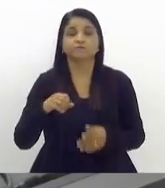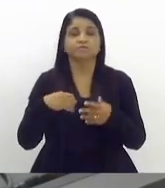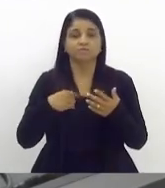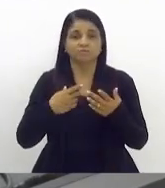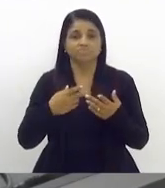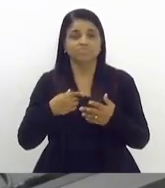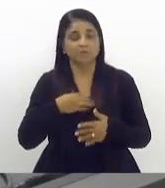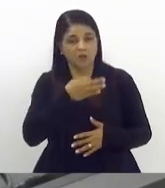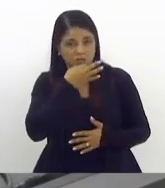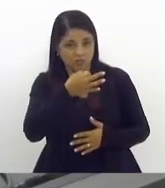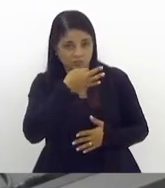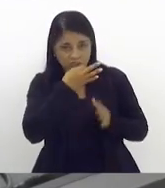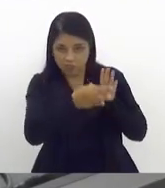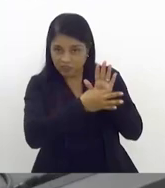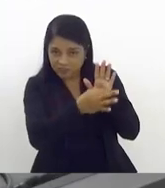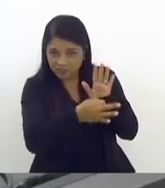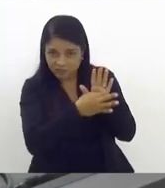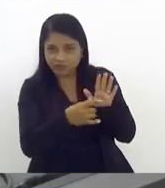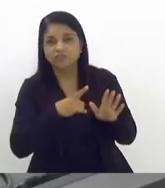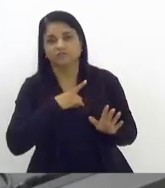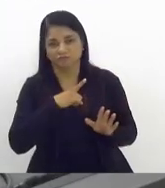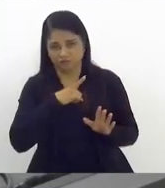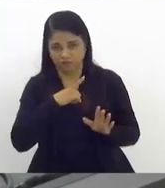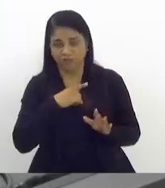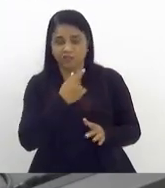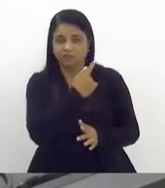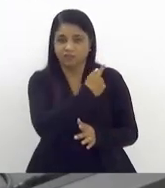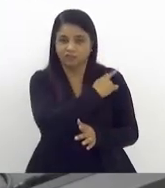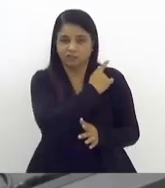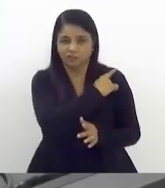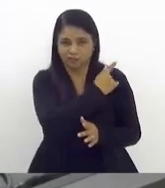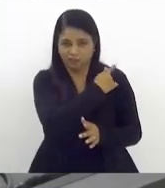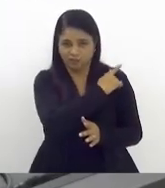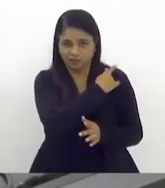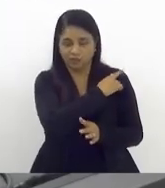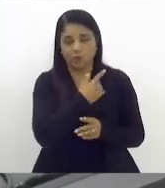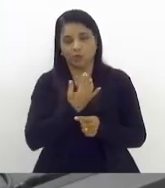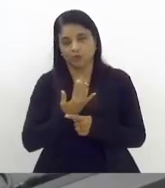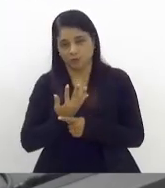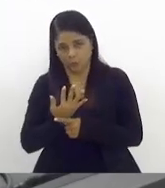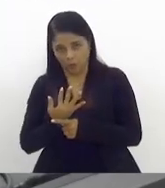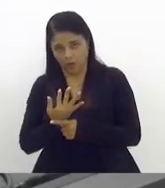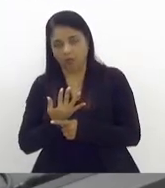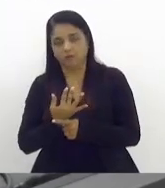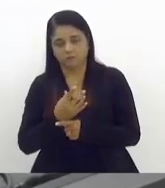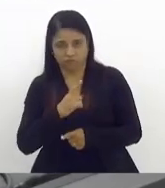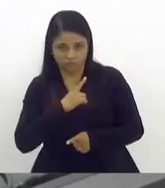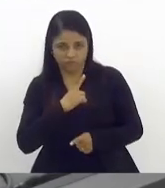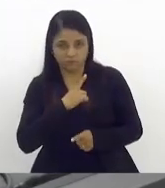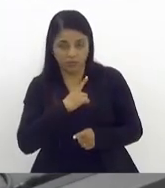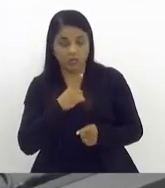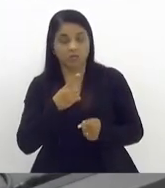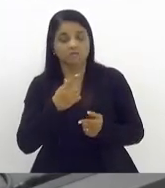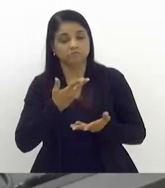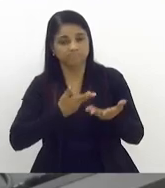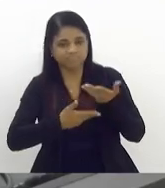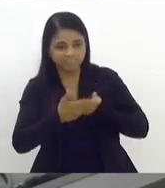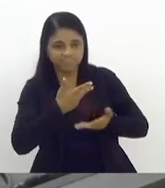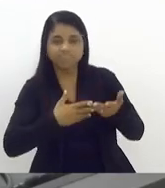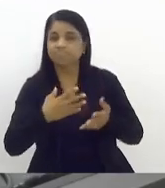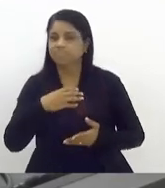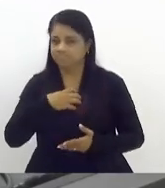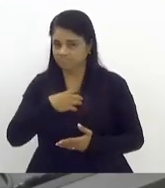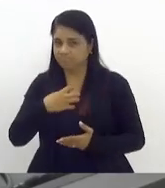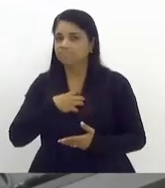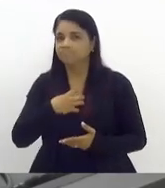algumas críticas às gestões recorrentes da UERJ e todos também devem compartilhar do mesmo sentimento